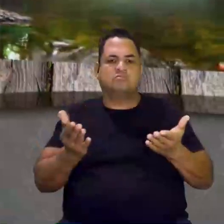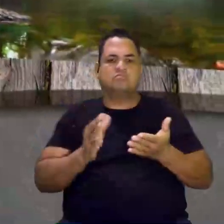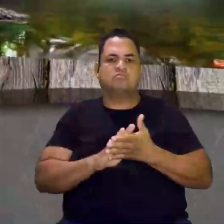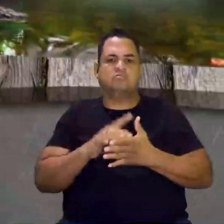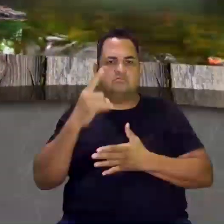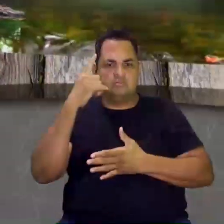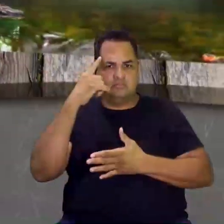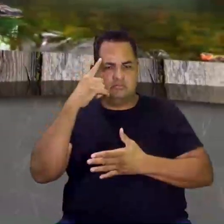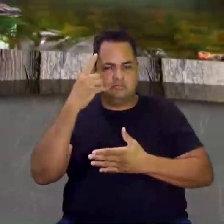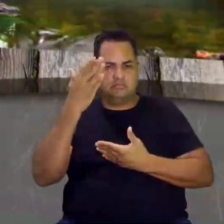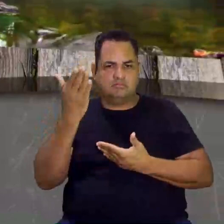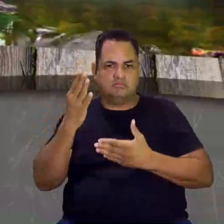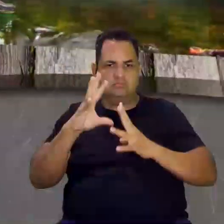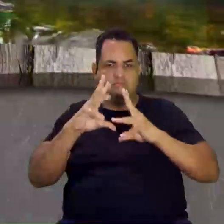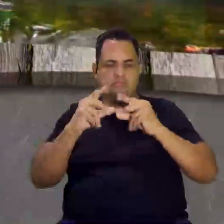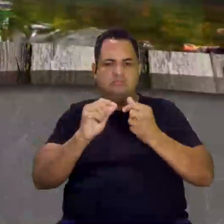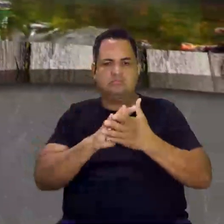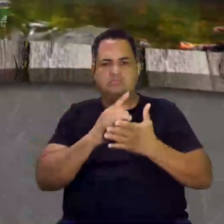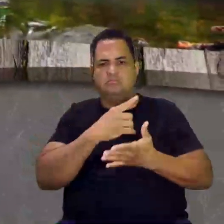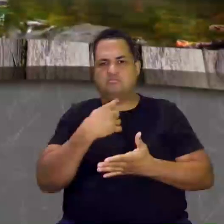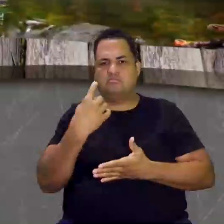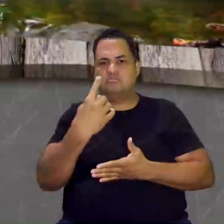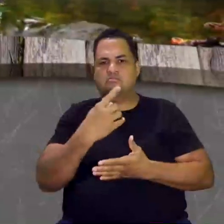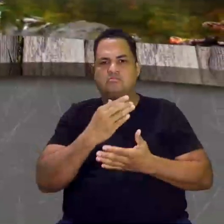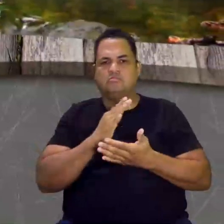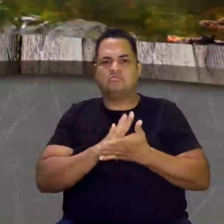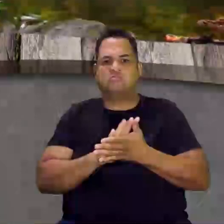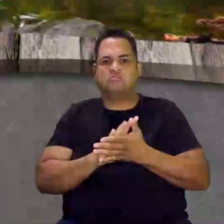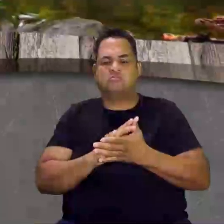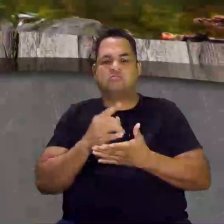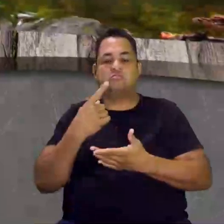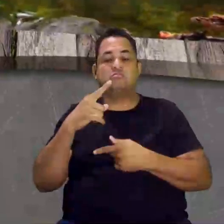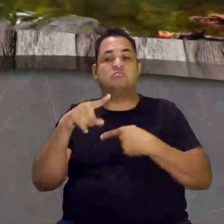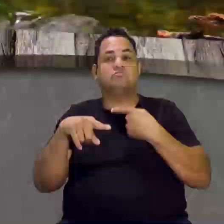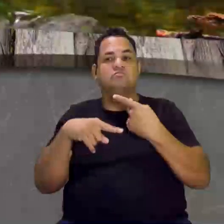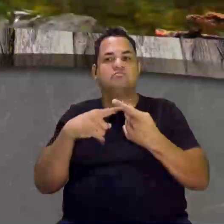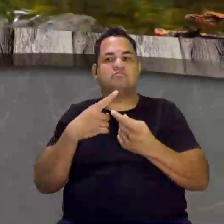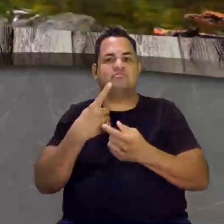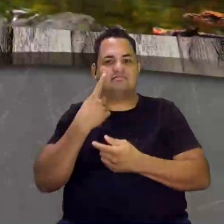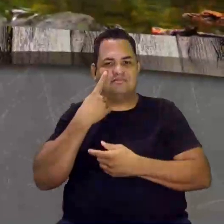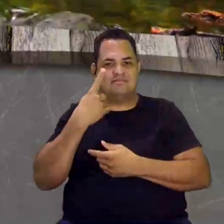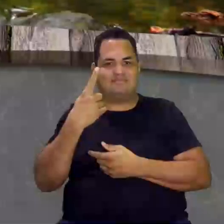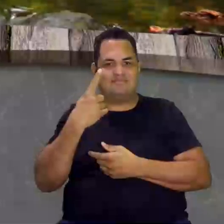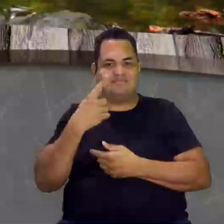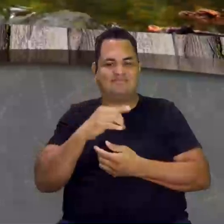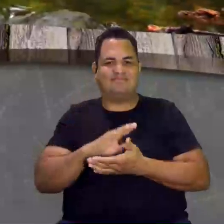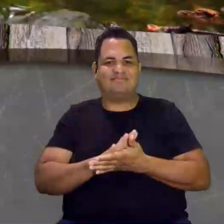você vai pensando em tudo isso, tá bom? E a gente se vê logo mais.